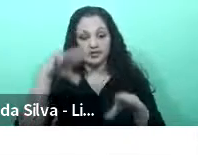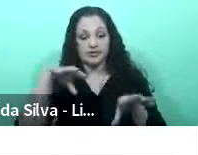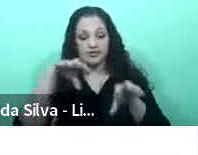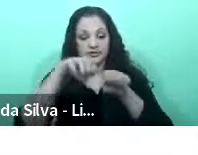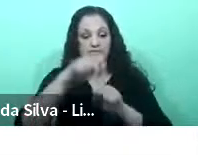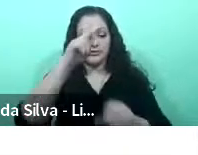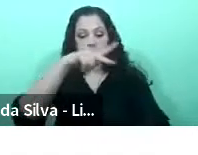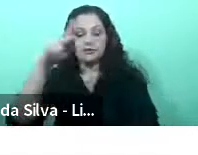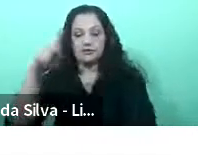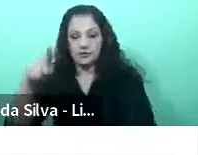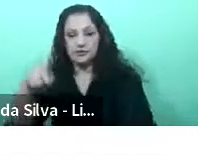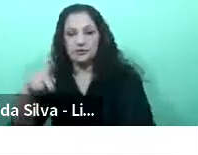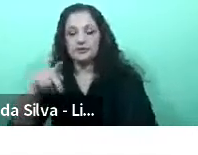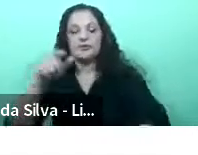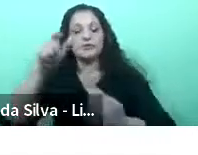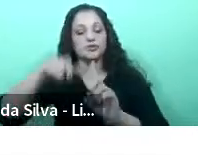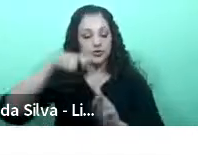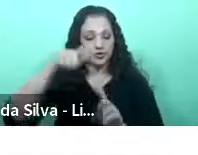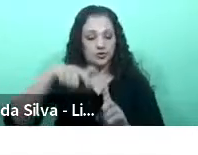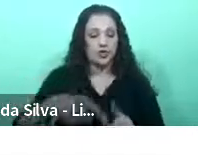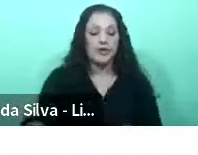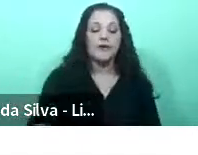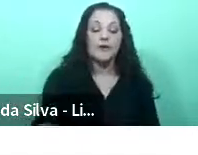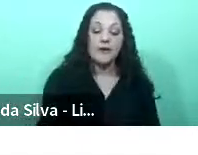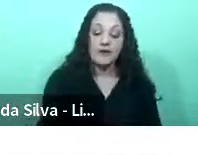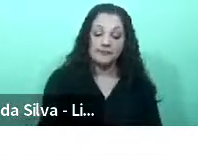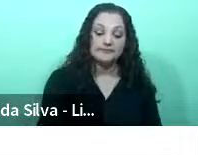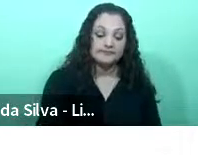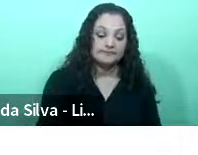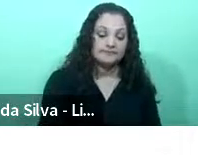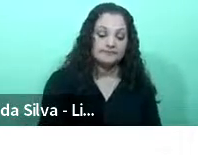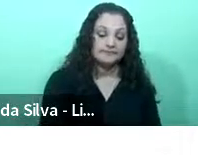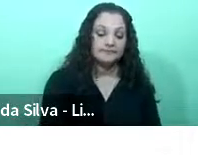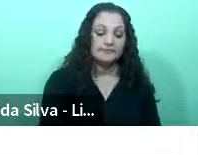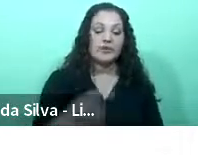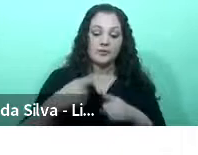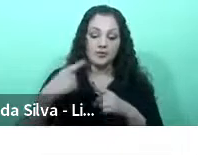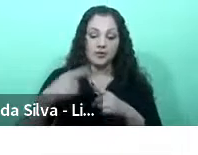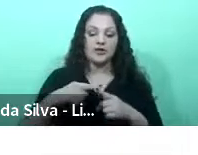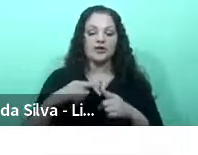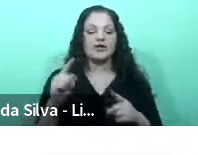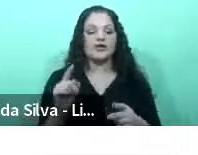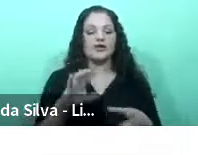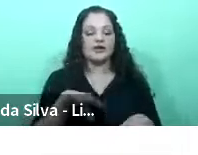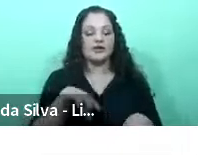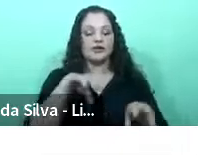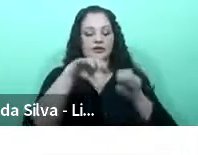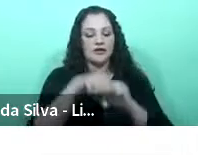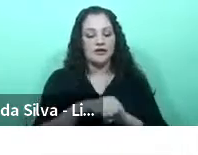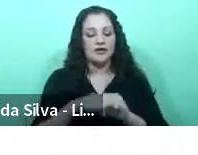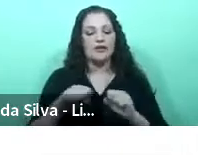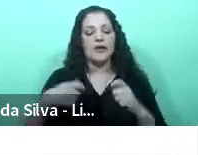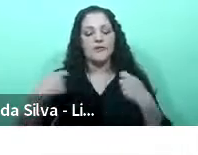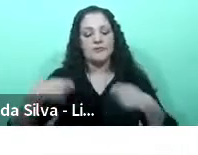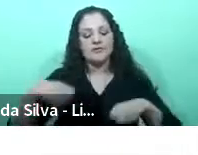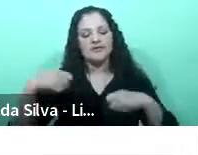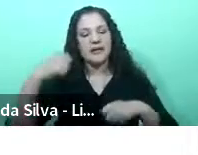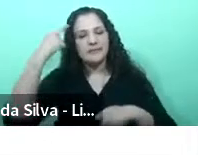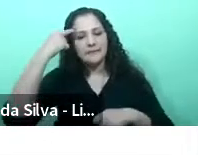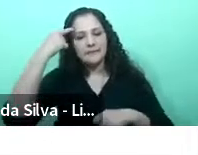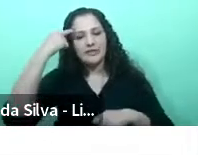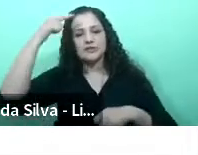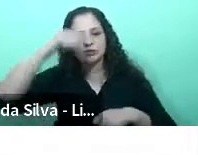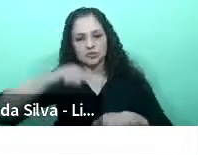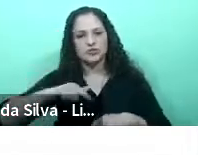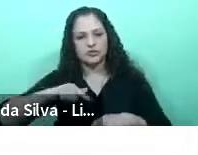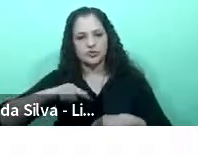sujeitos. Embora o termo formação já seja um termo que talvez a gente deva repensar, mas eu ainda vou